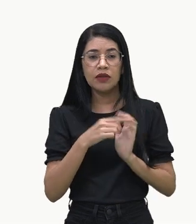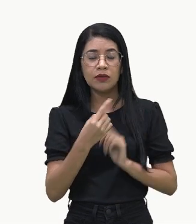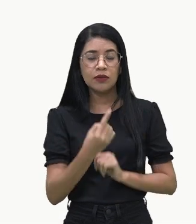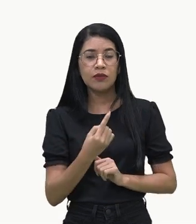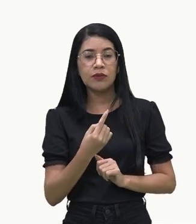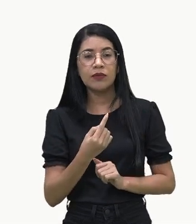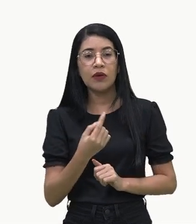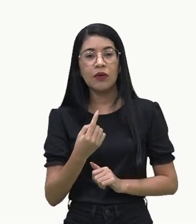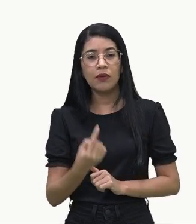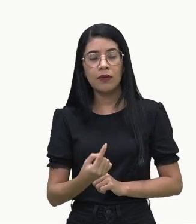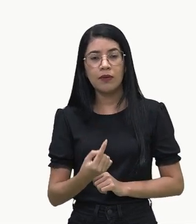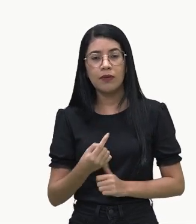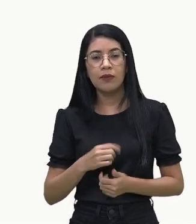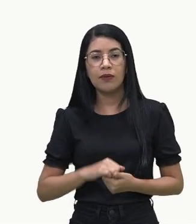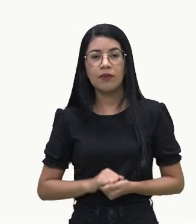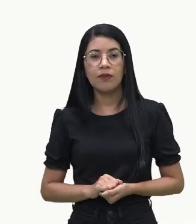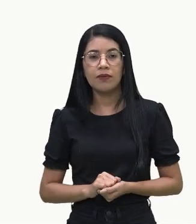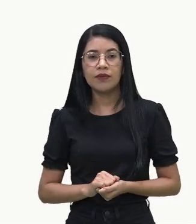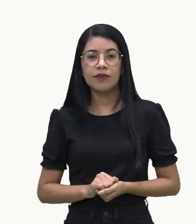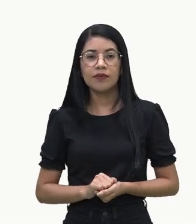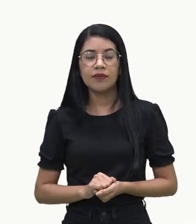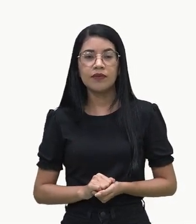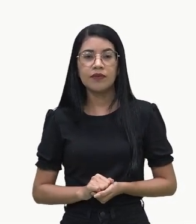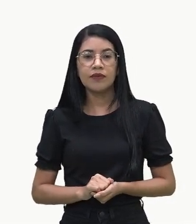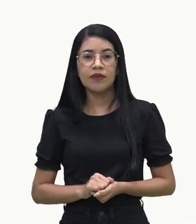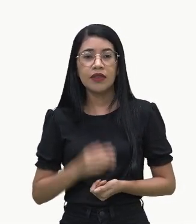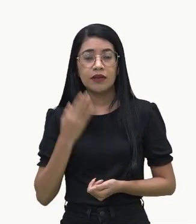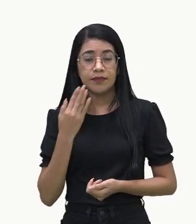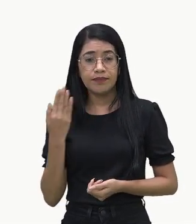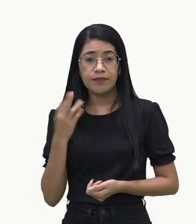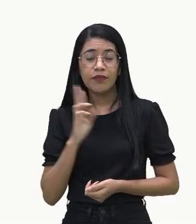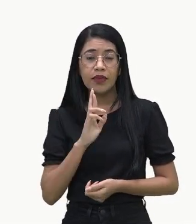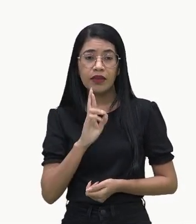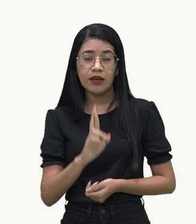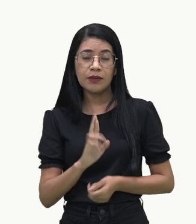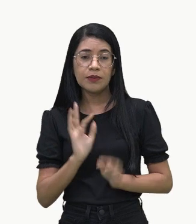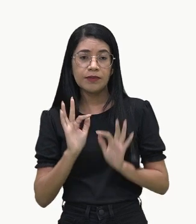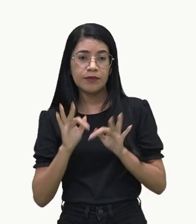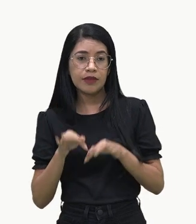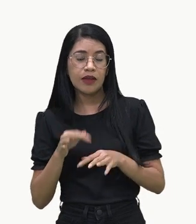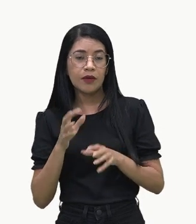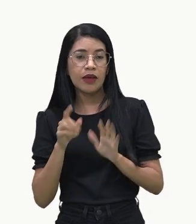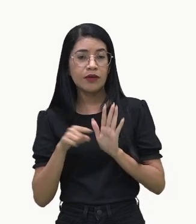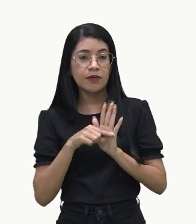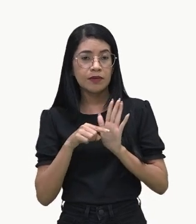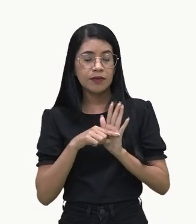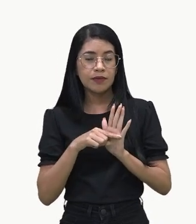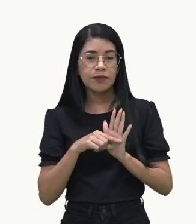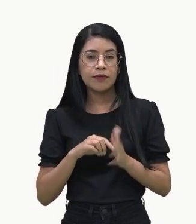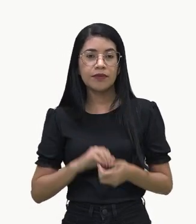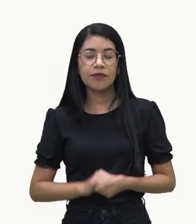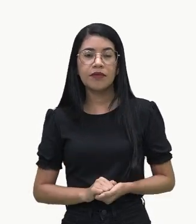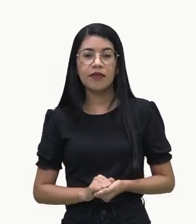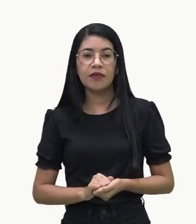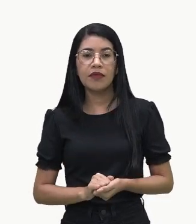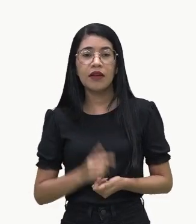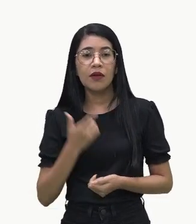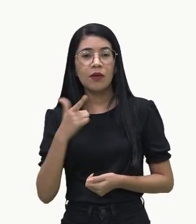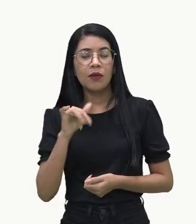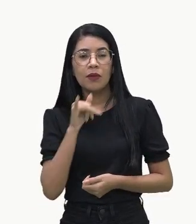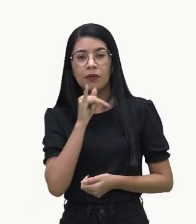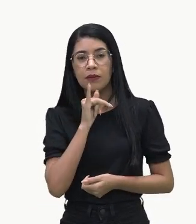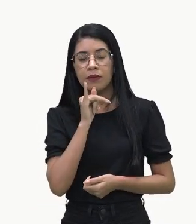1, teremos 1. Está aí o resultado da nossa subtração. Vamos a mais um